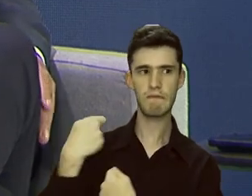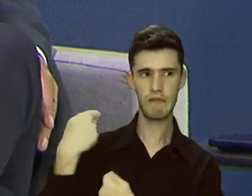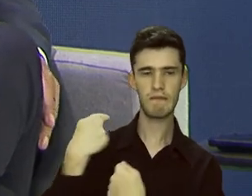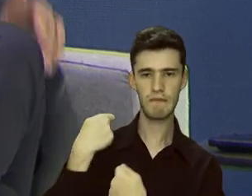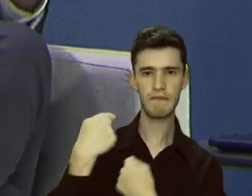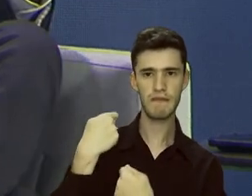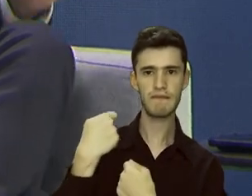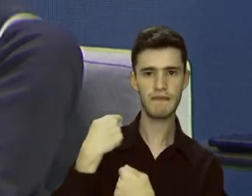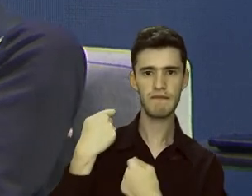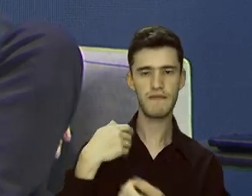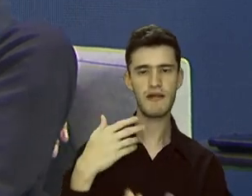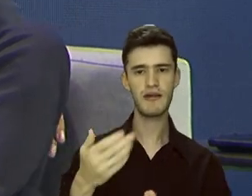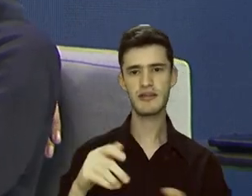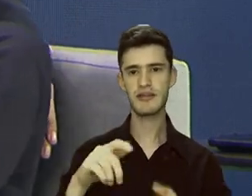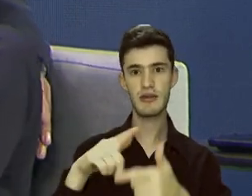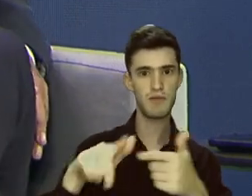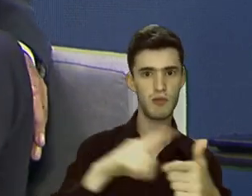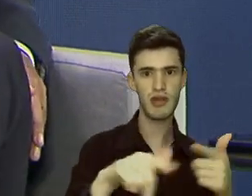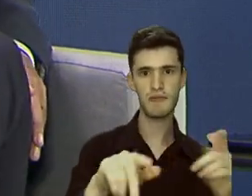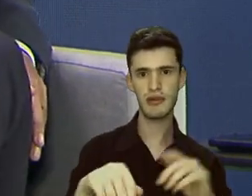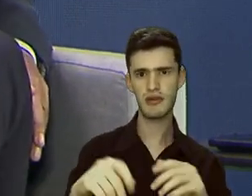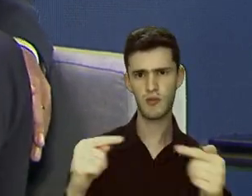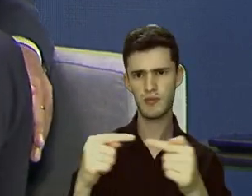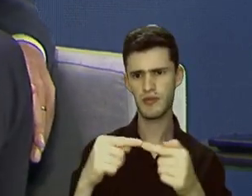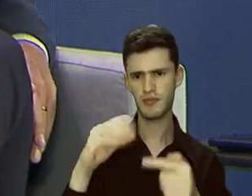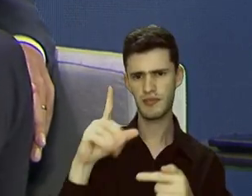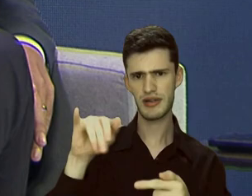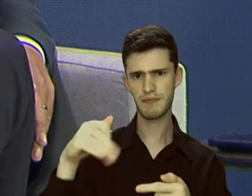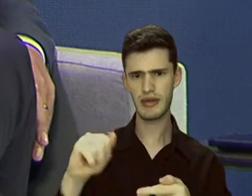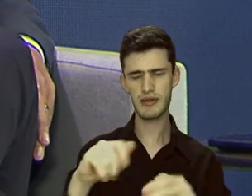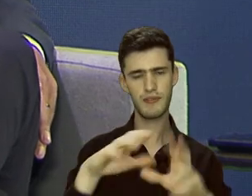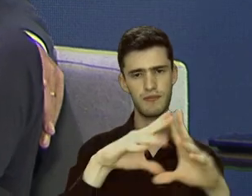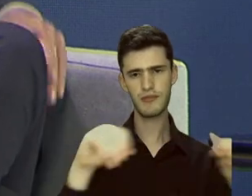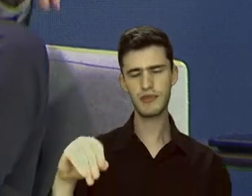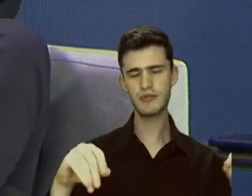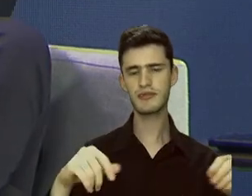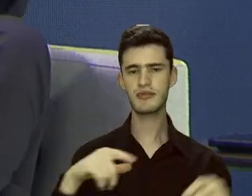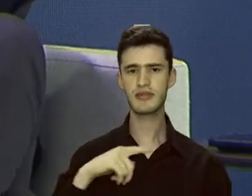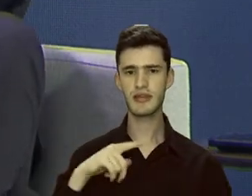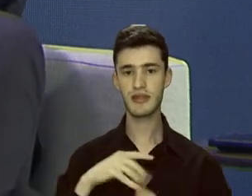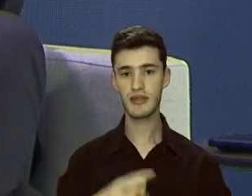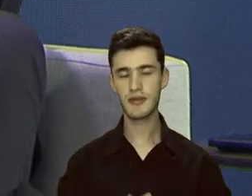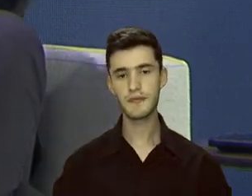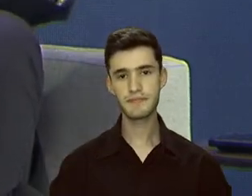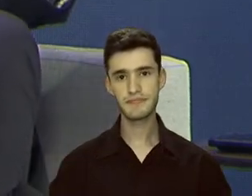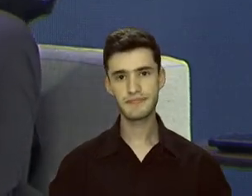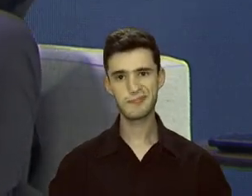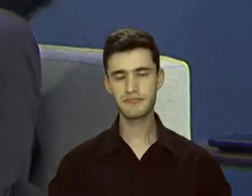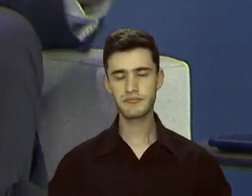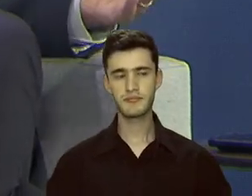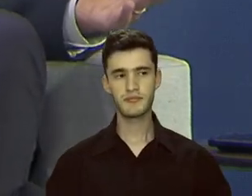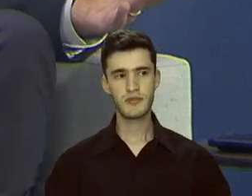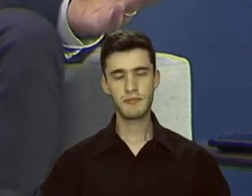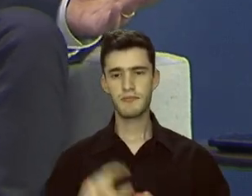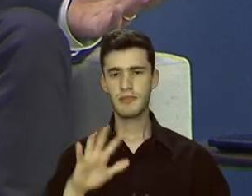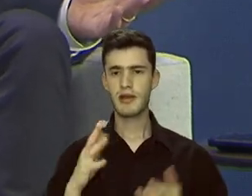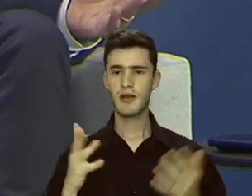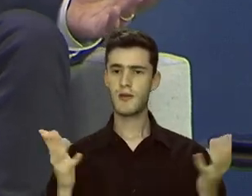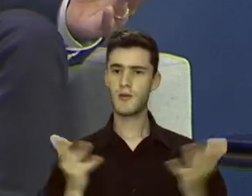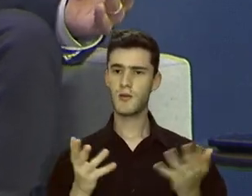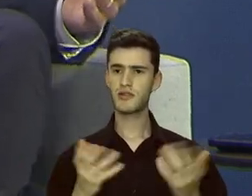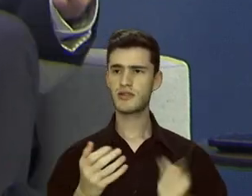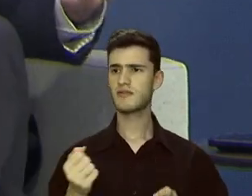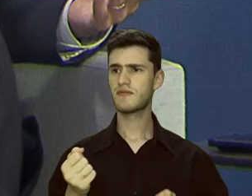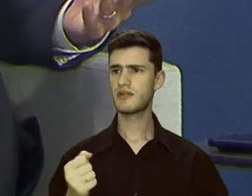pouco mais cético das das soluções que a gente tem hoje né hoje como é que você remove carbono